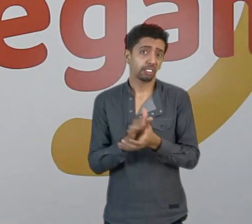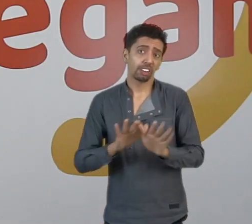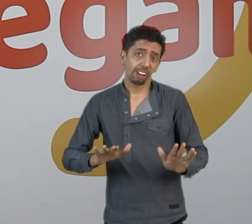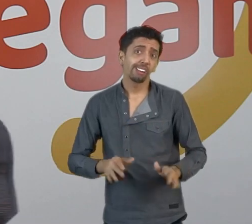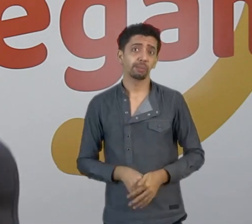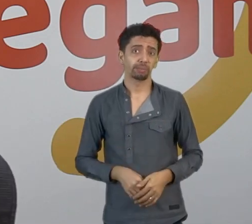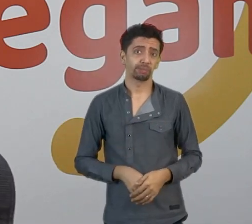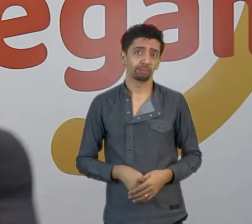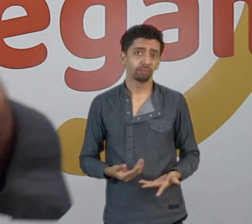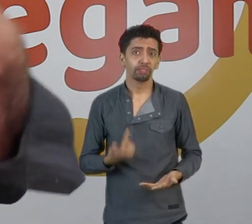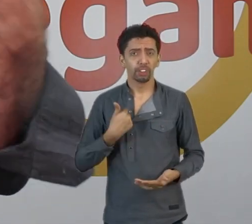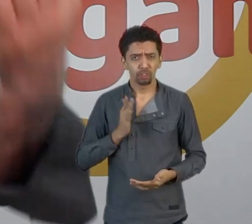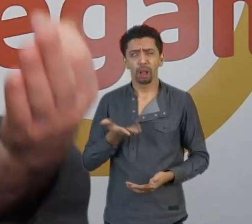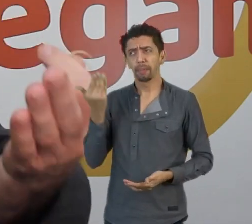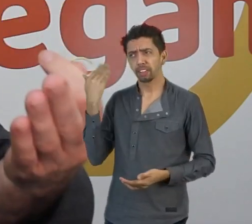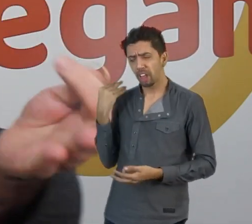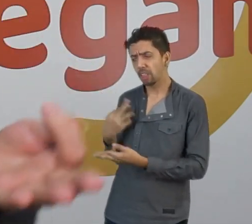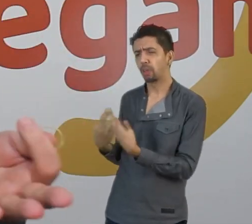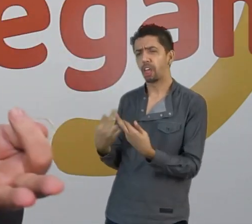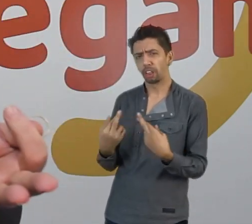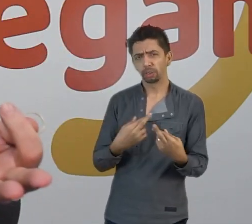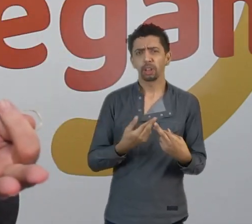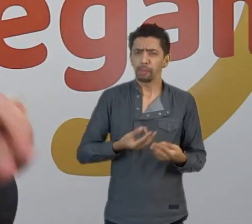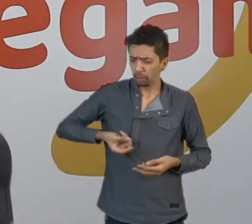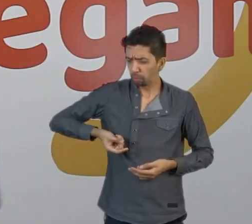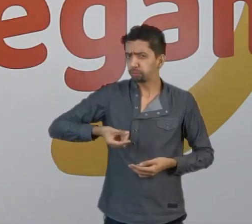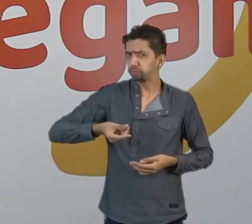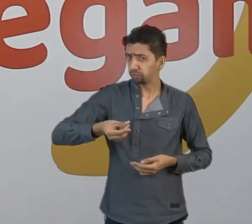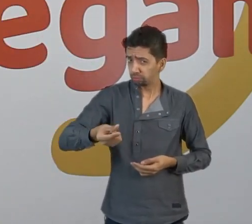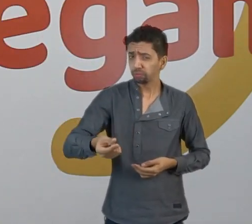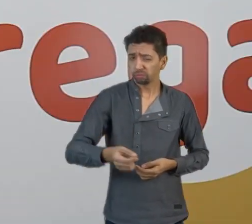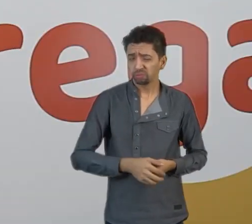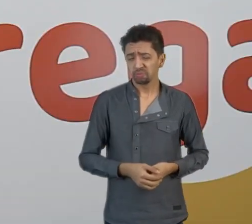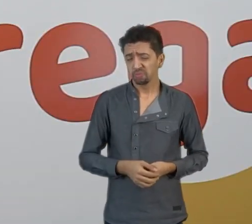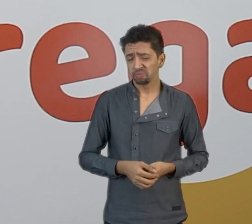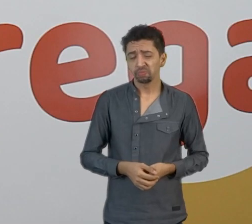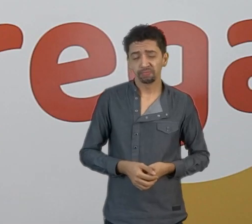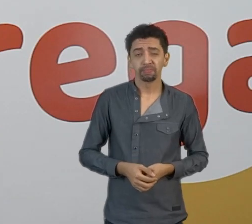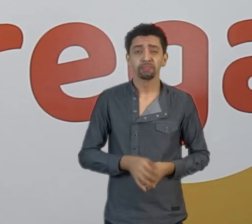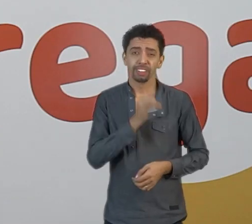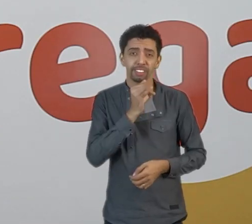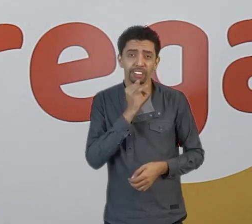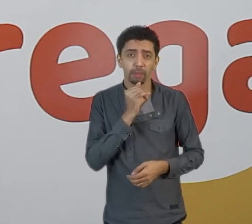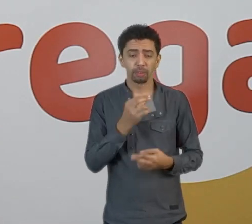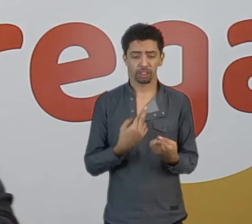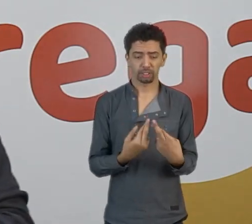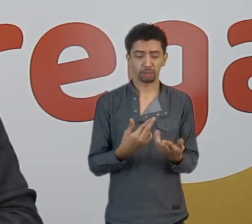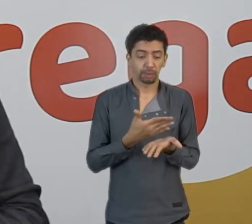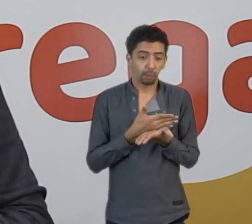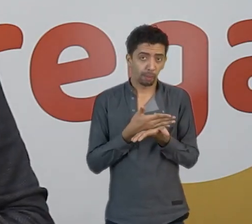admiro muito as relações duráveis Por que não falar isso temos que falar quando se começa um